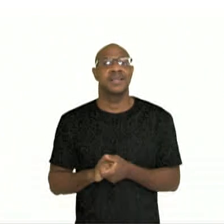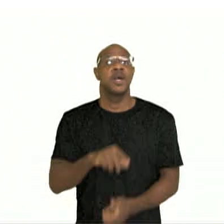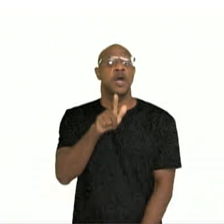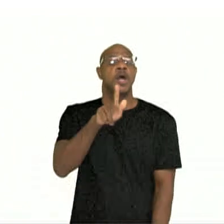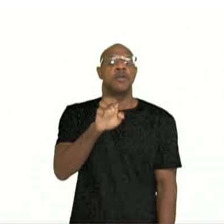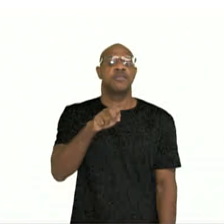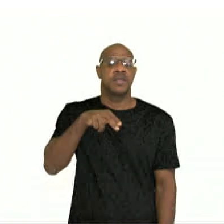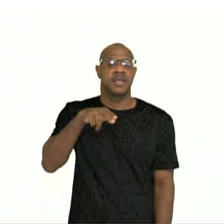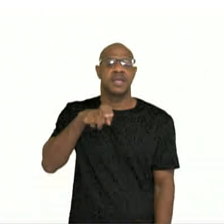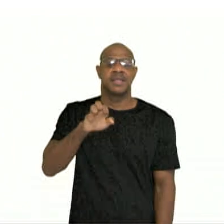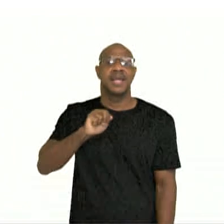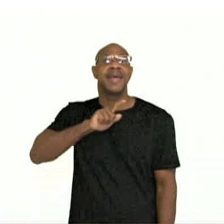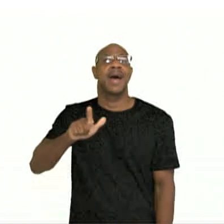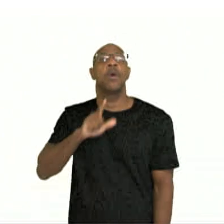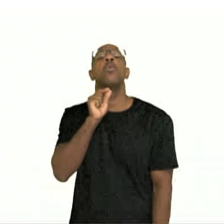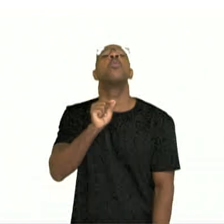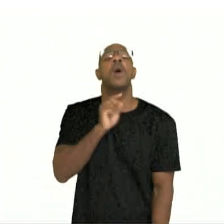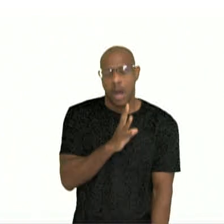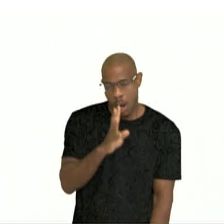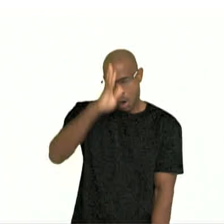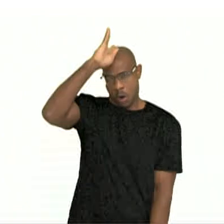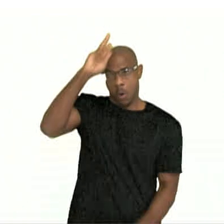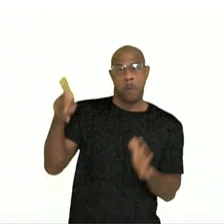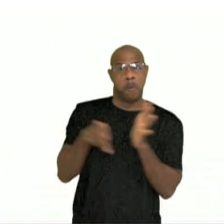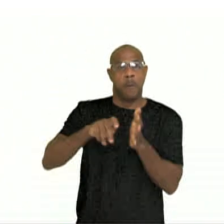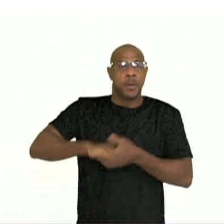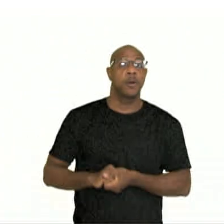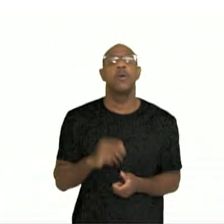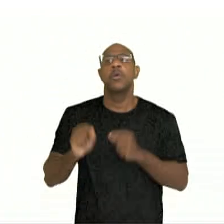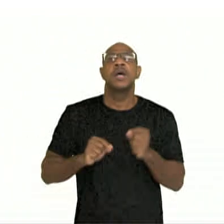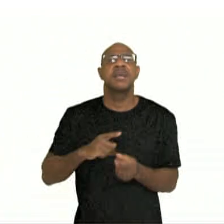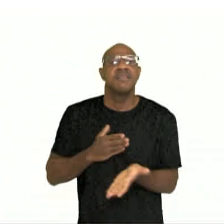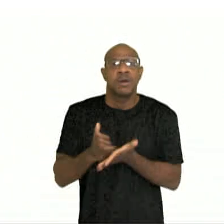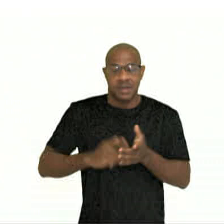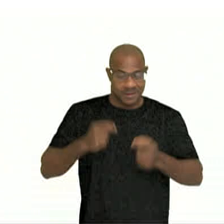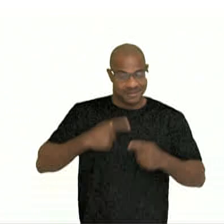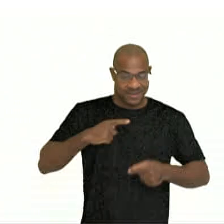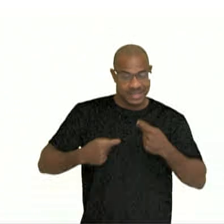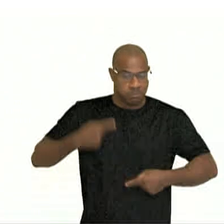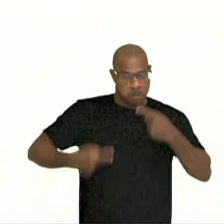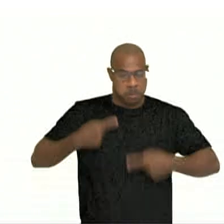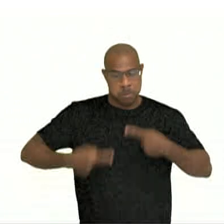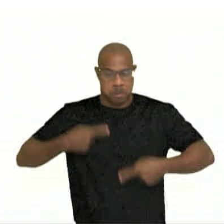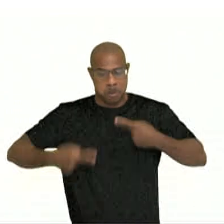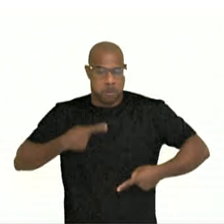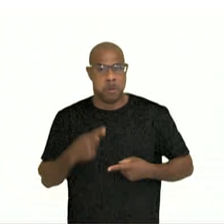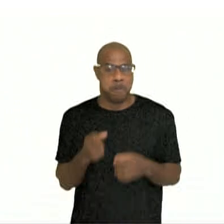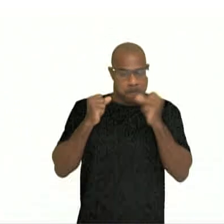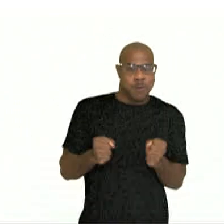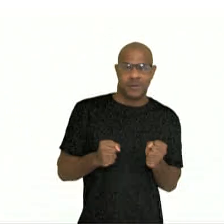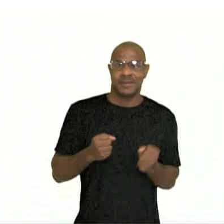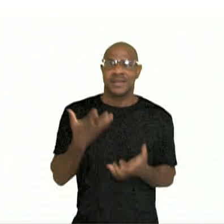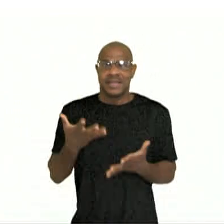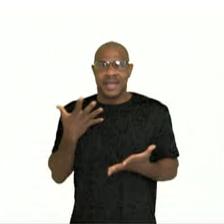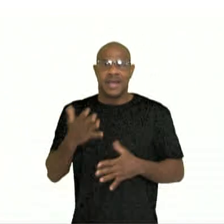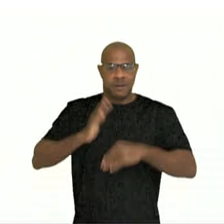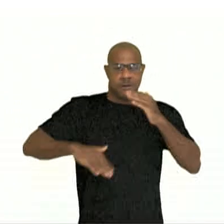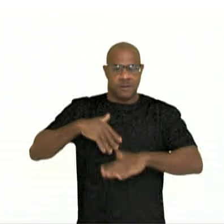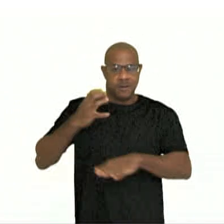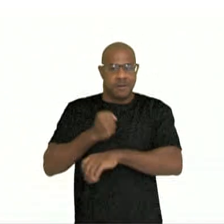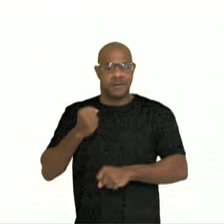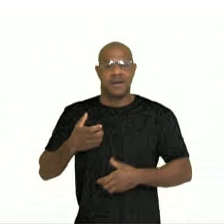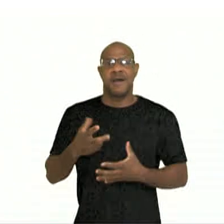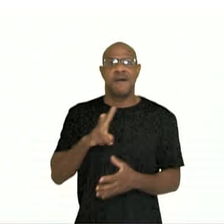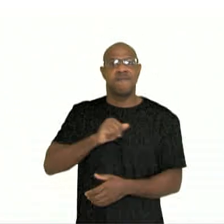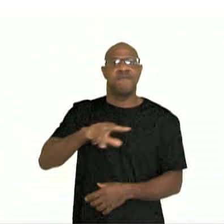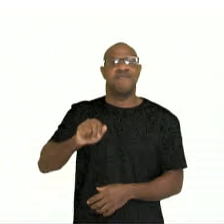generais romanos, né? Que vão passar até a disputar o poder entre si. Essa